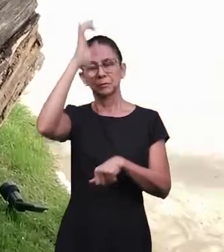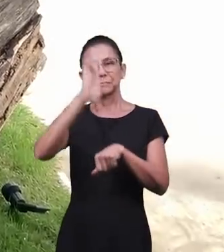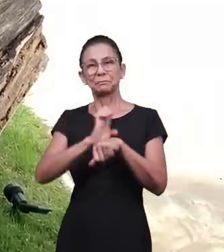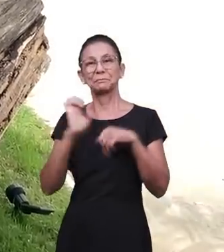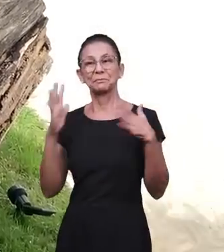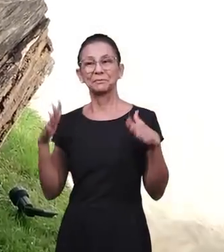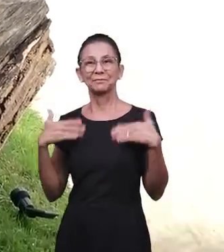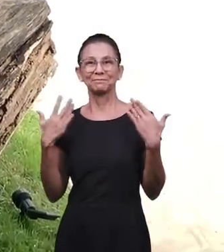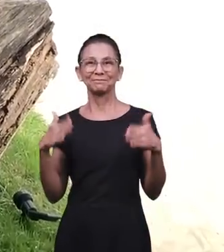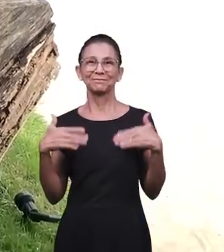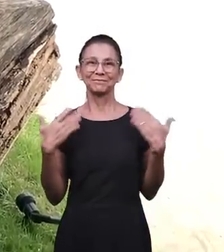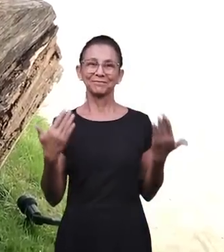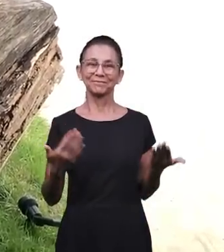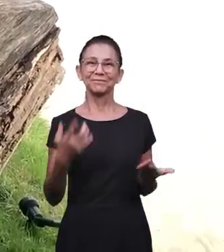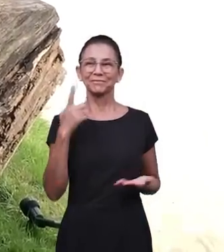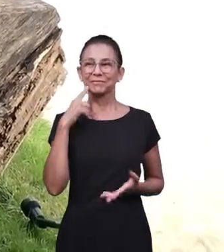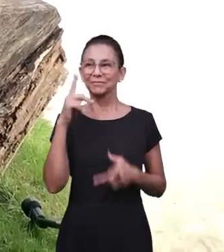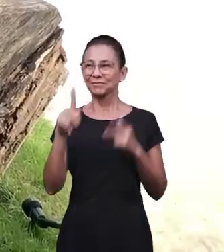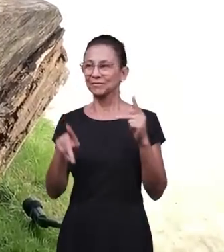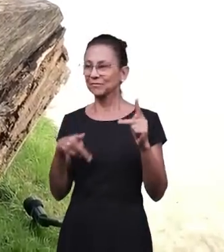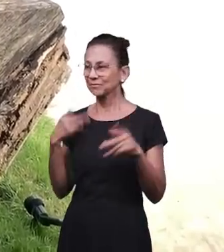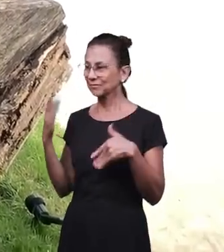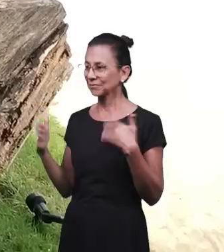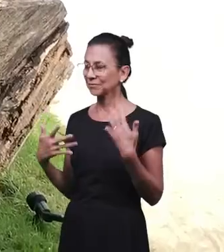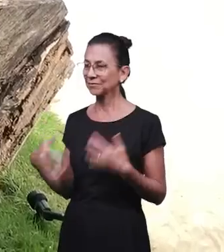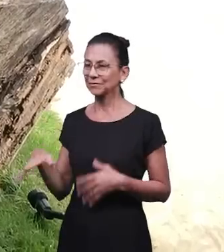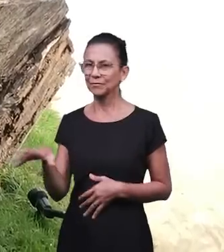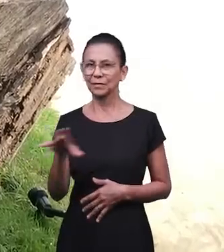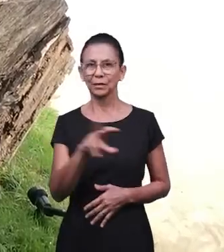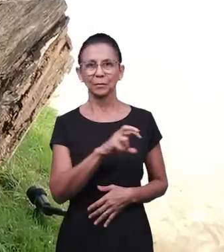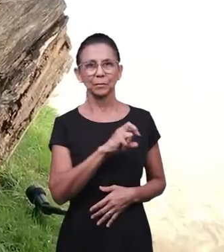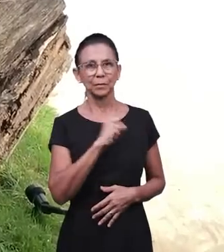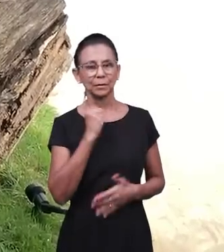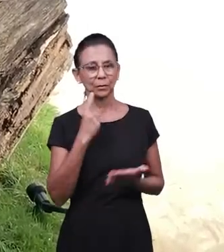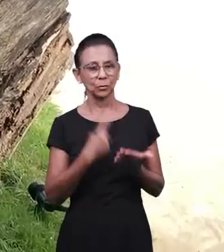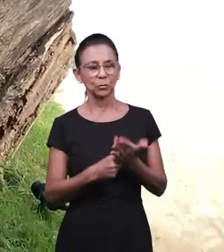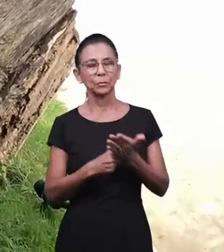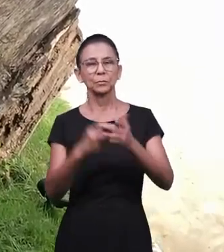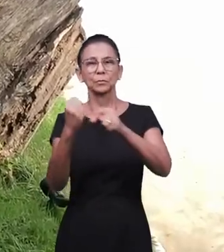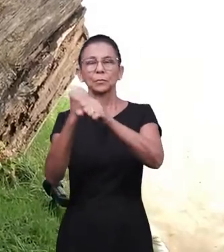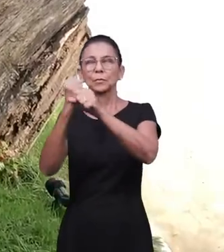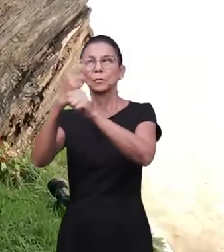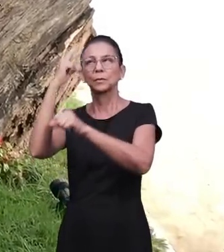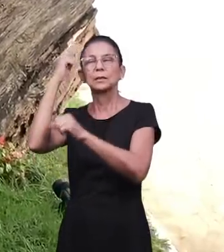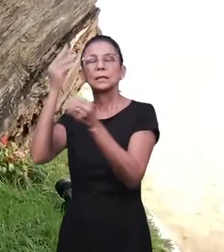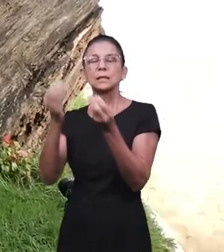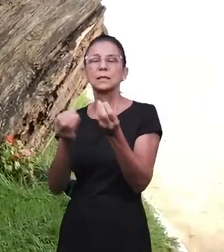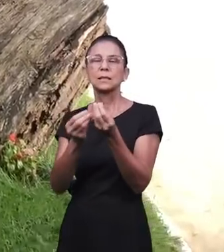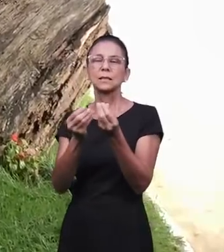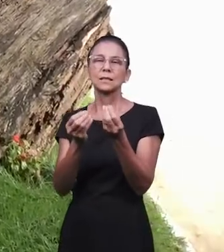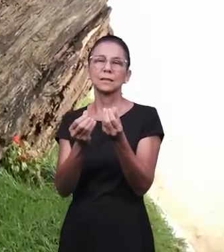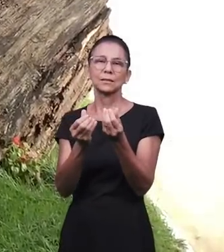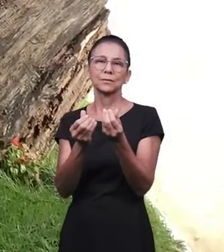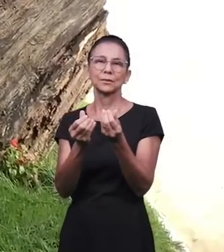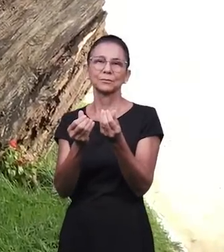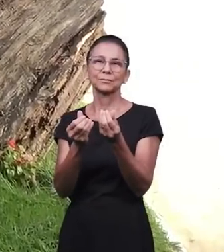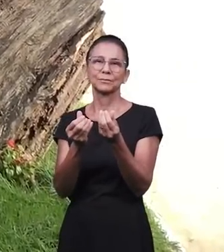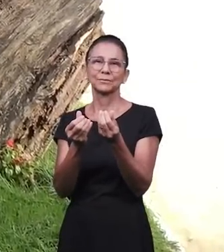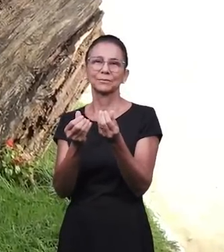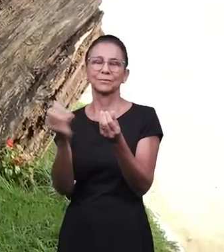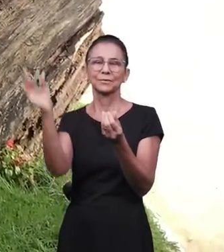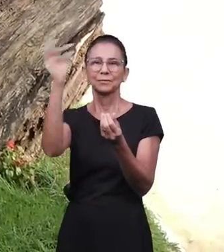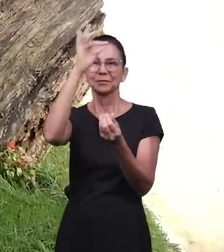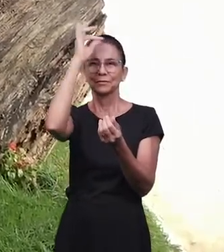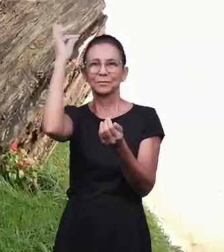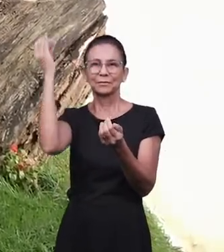alegria encontrar aqui um povo alegre, amável, comprometido com a obra do Senhor, sensível à voz do Espírito Santo.